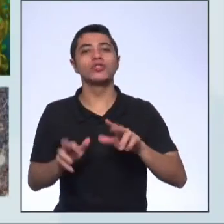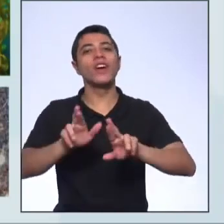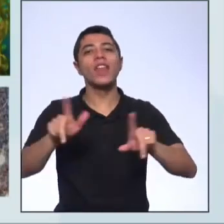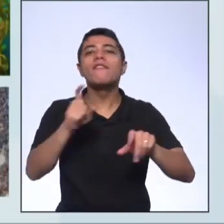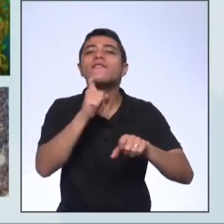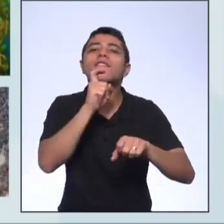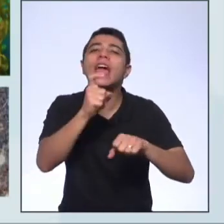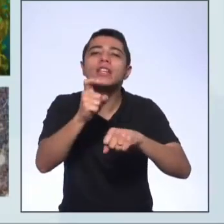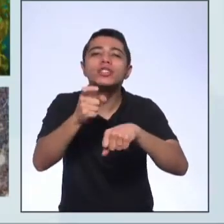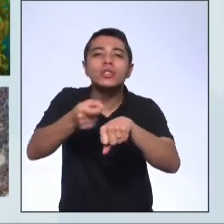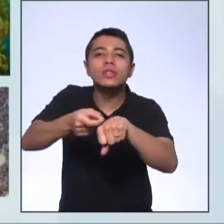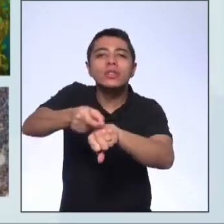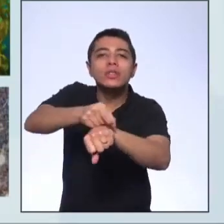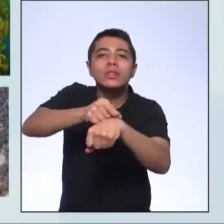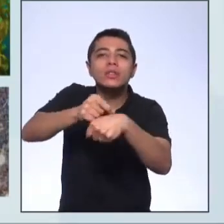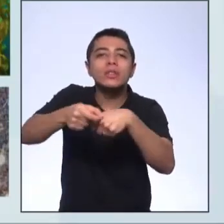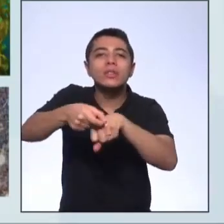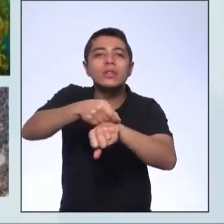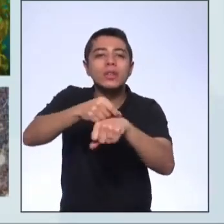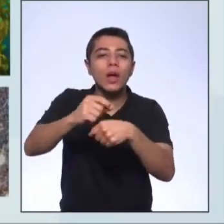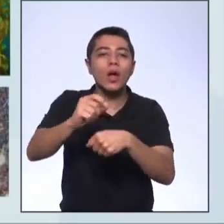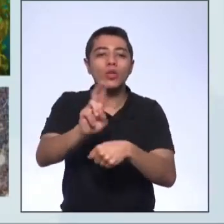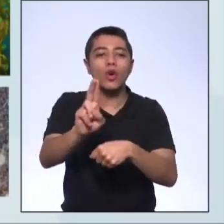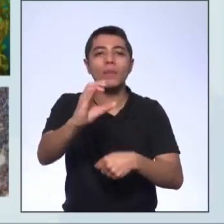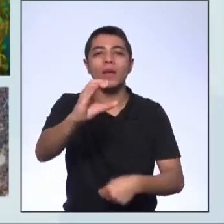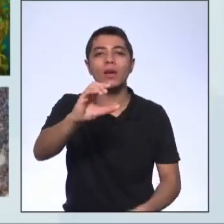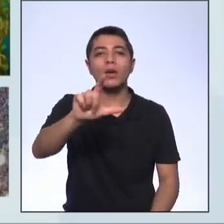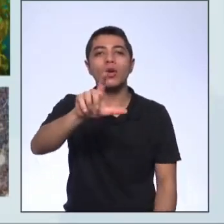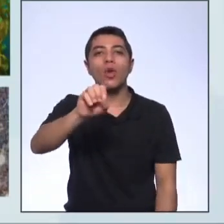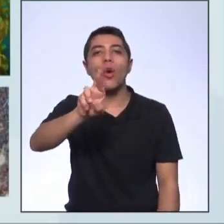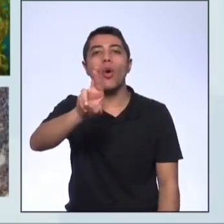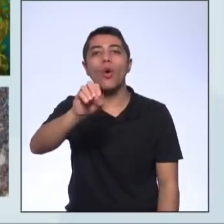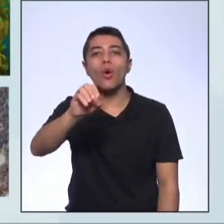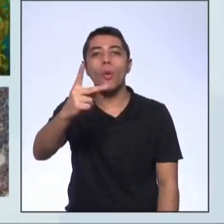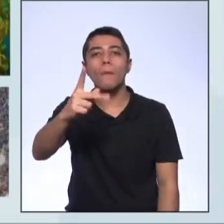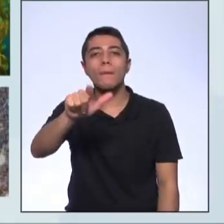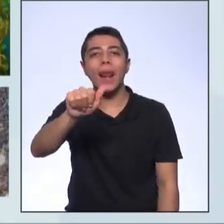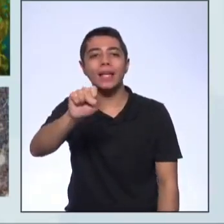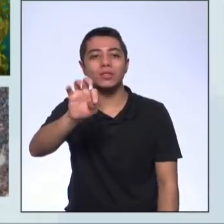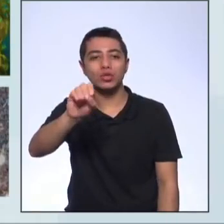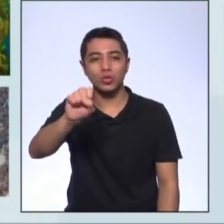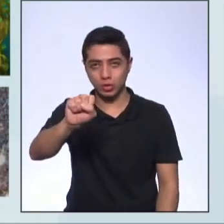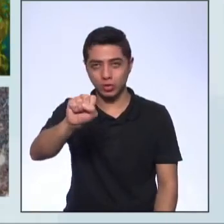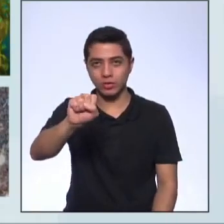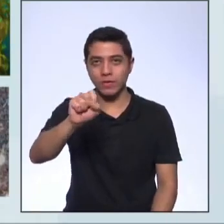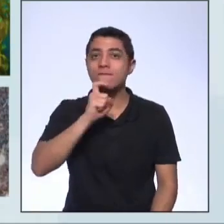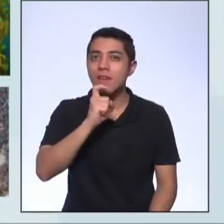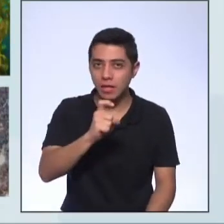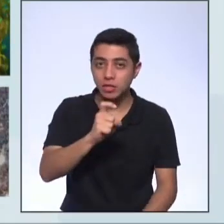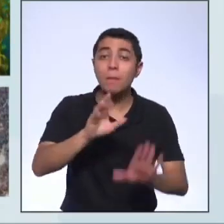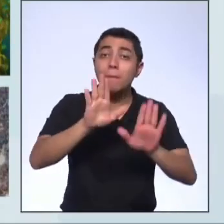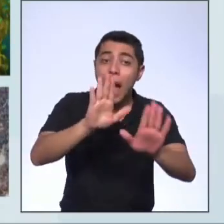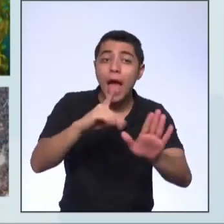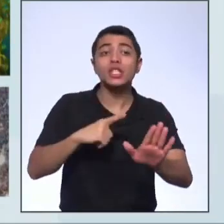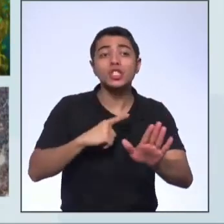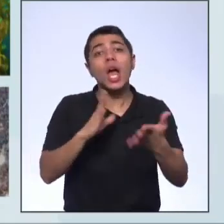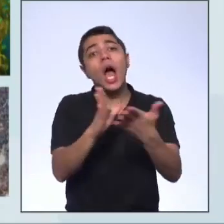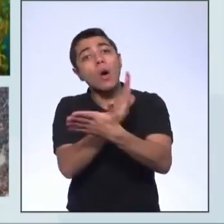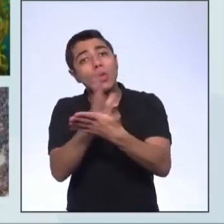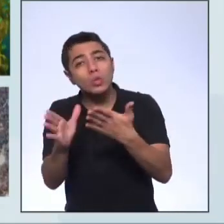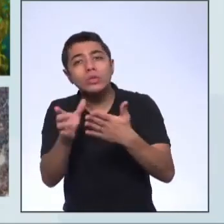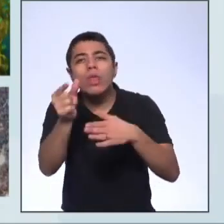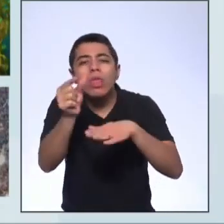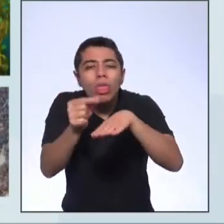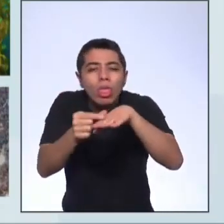que vão armazenar outros tipos de pigmento a não ser o verde. Então, pigmentos alaranjados, pigmentos